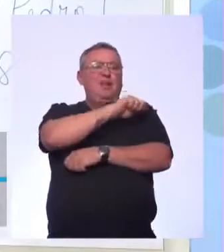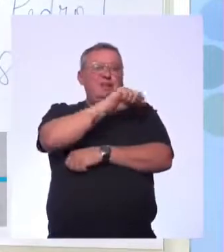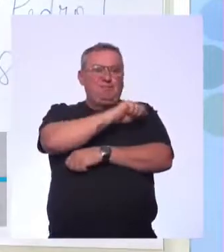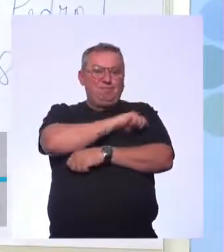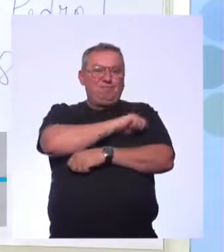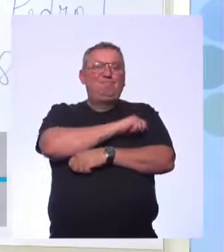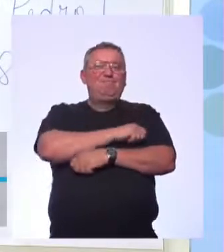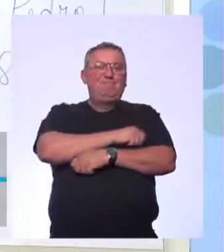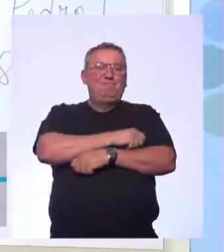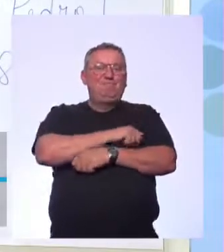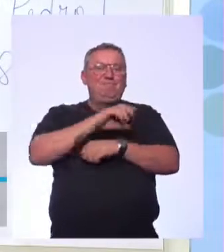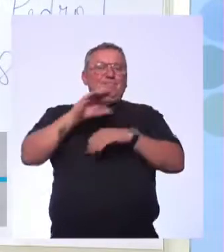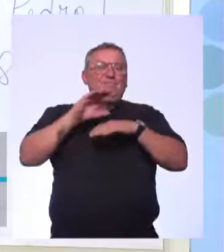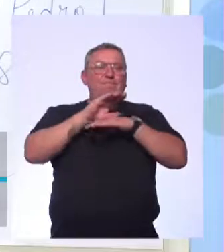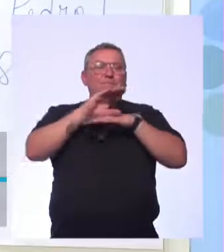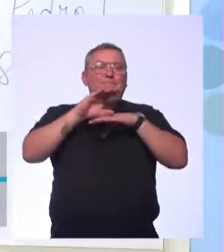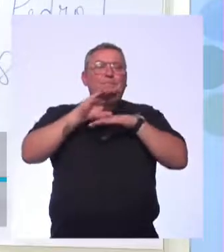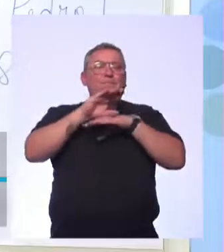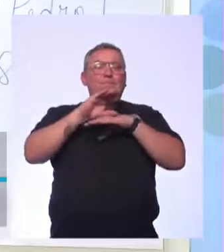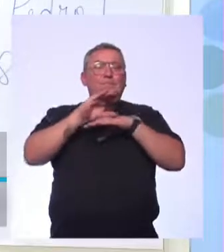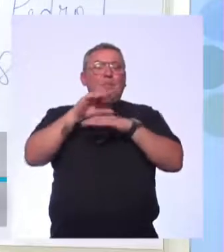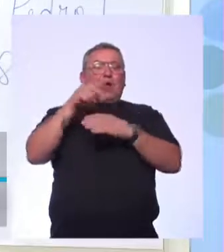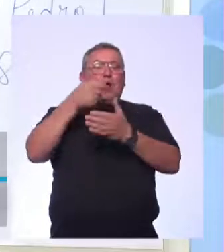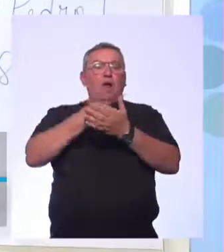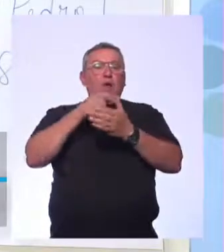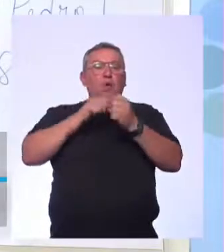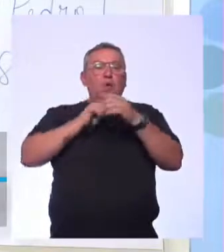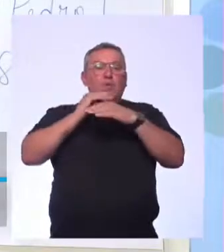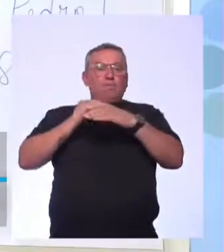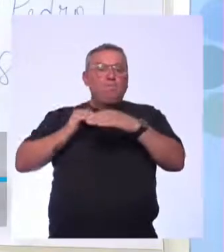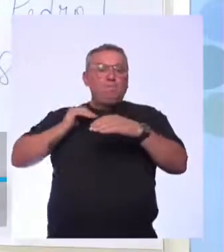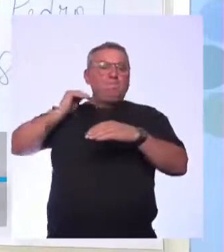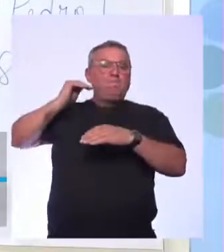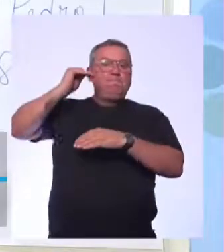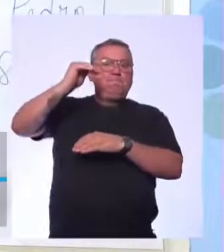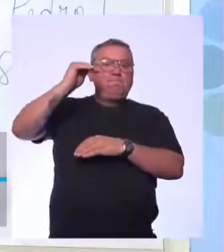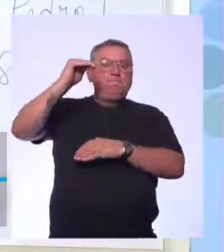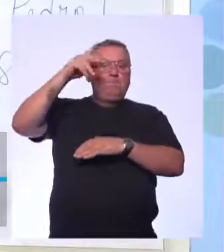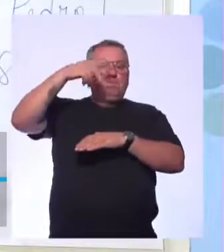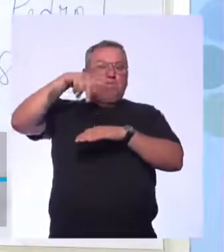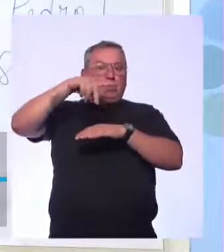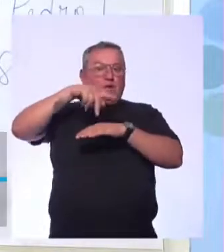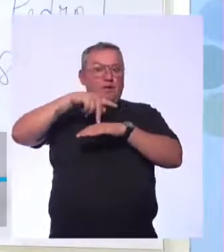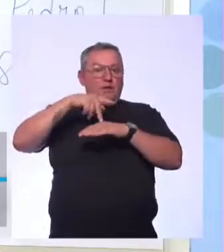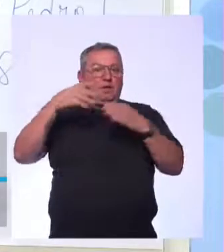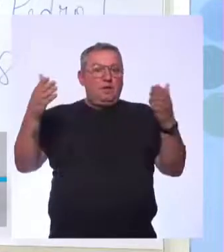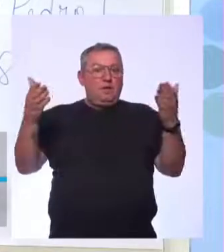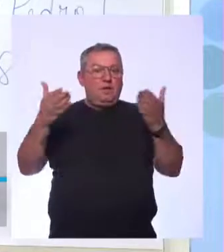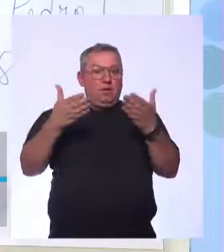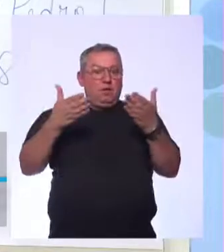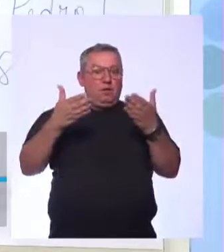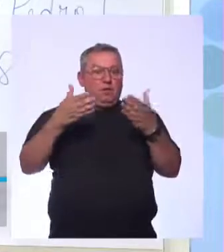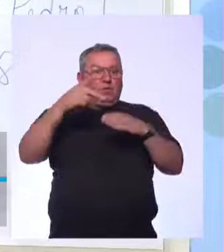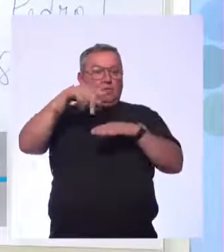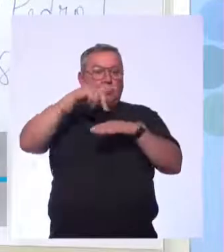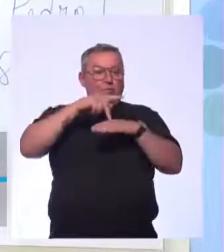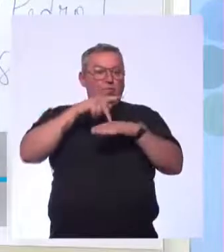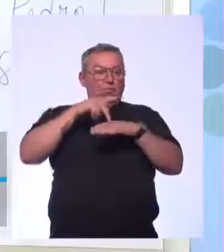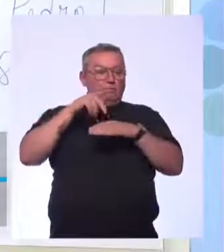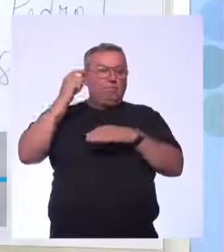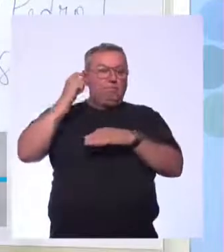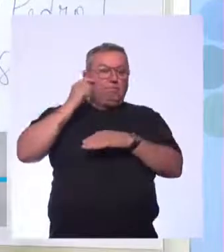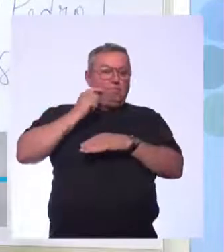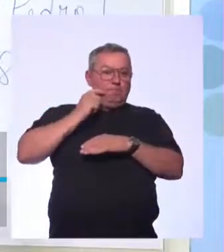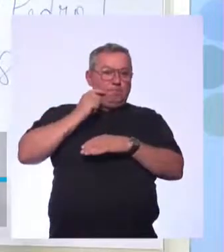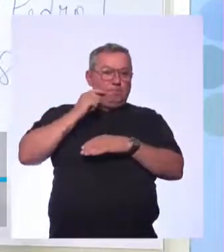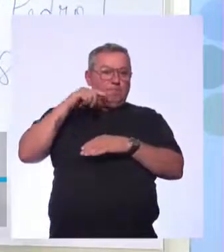vamos lá. A Constituição, ela garante a soberania de um país. Afinal de contas, agora o país que Dom Pedro, o nosso